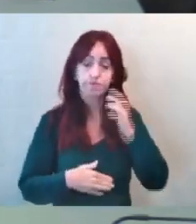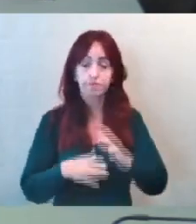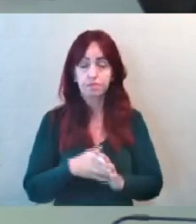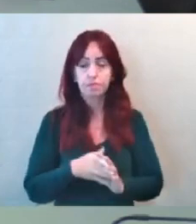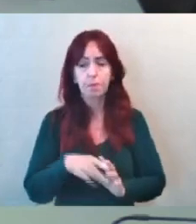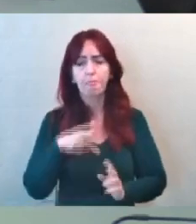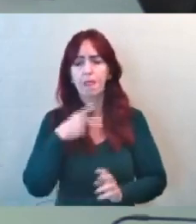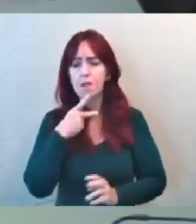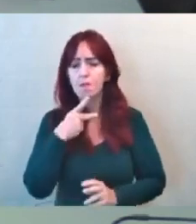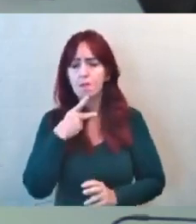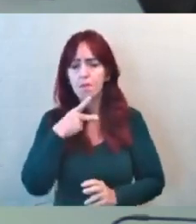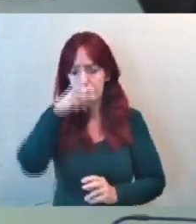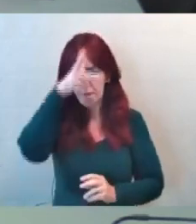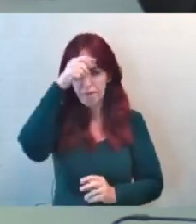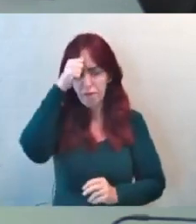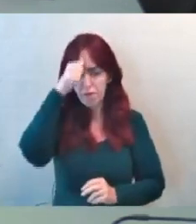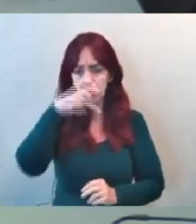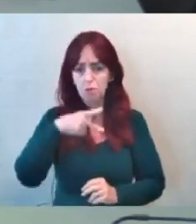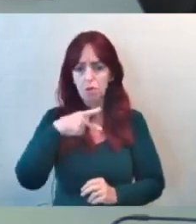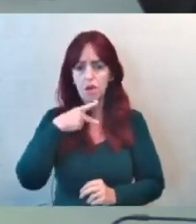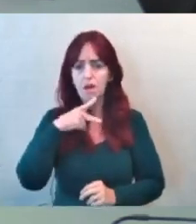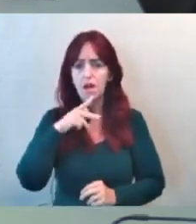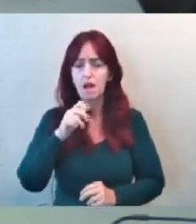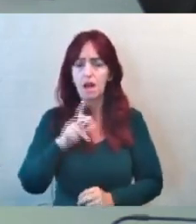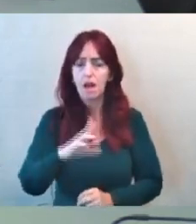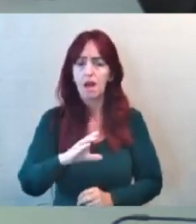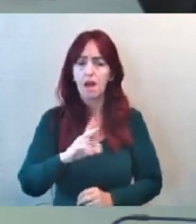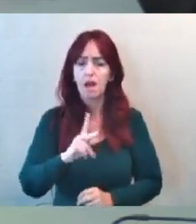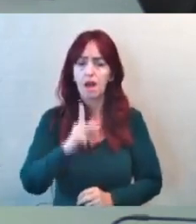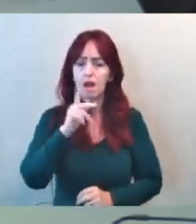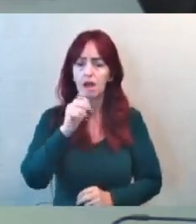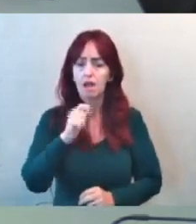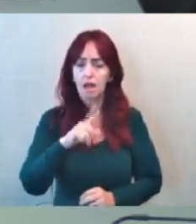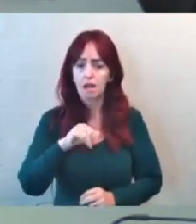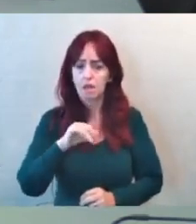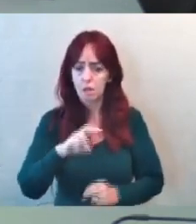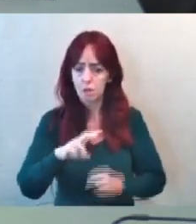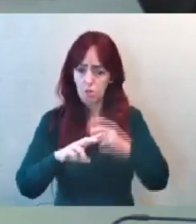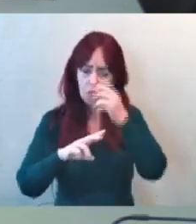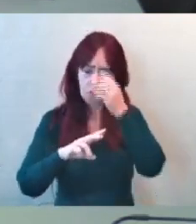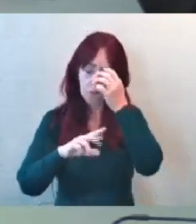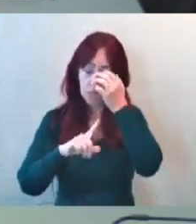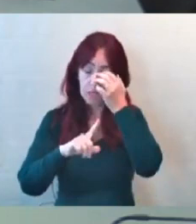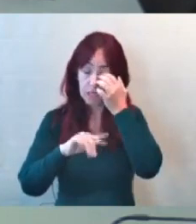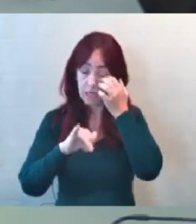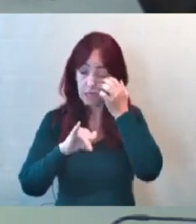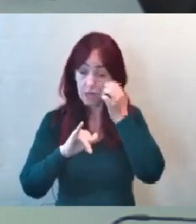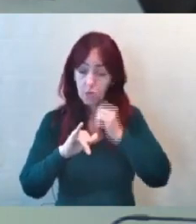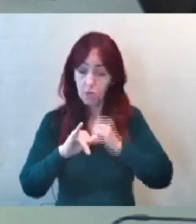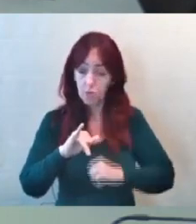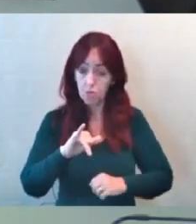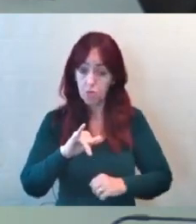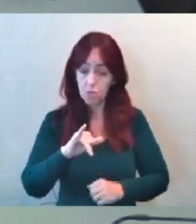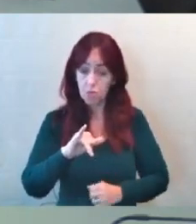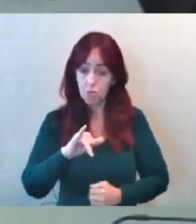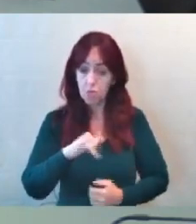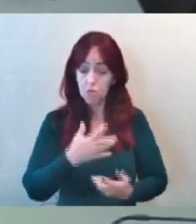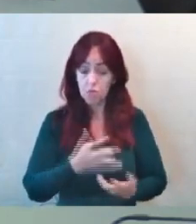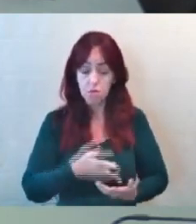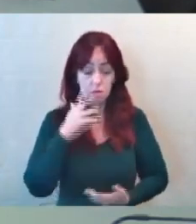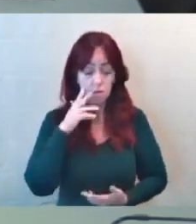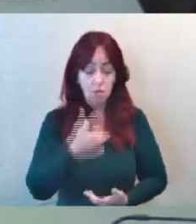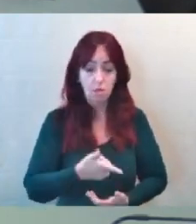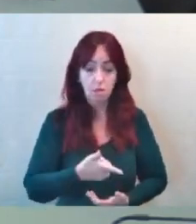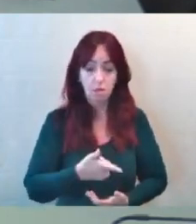Calil, lá numa atitude desesperada, prorrogou o prazo, mas agora a gente está vendo essa quinquilharia de ônibus, que não tem um pingo de